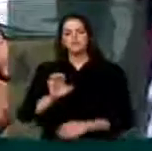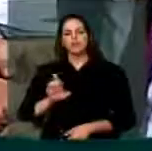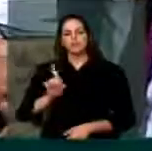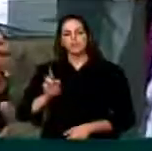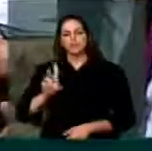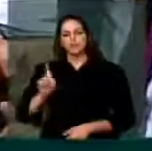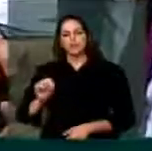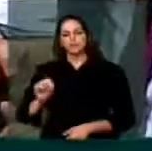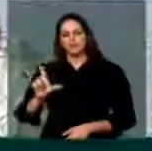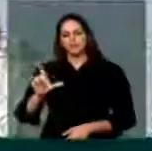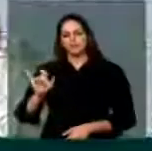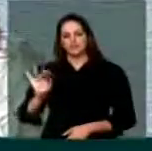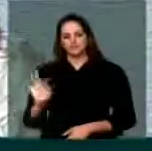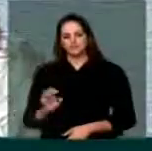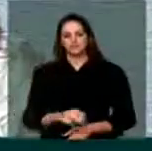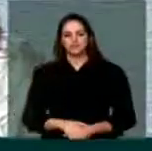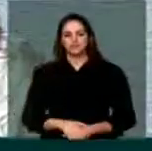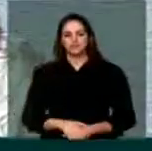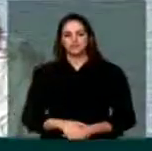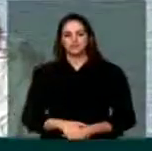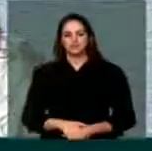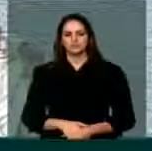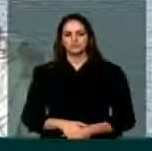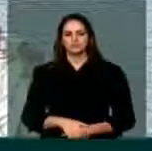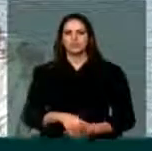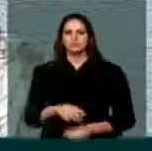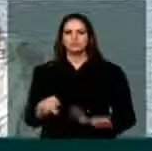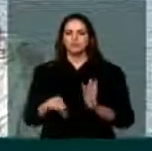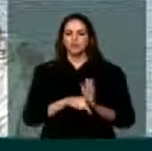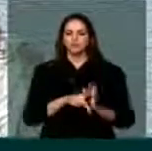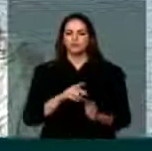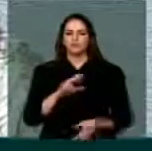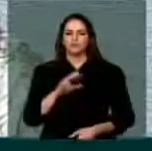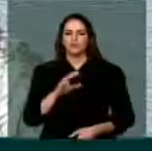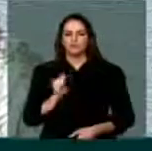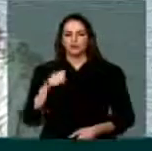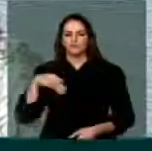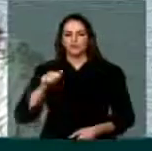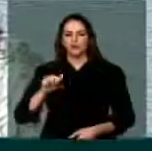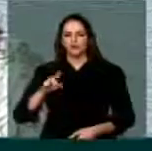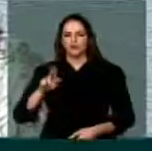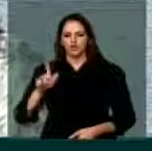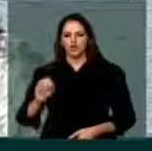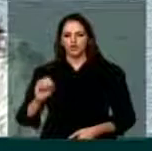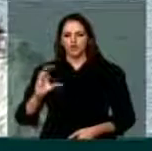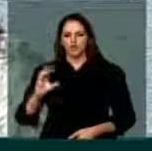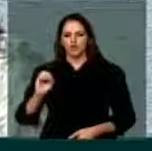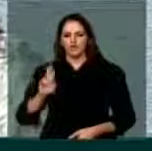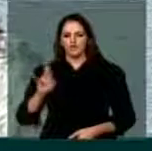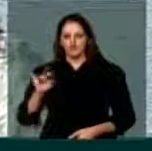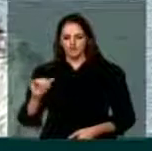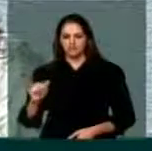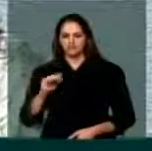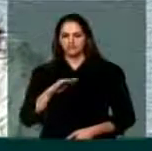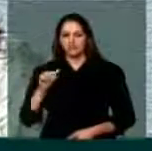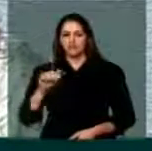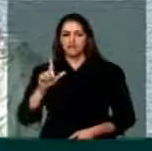Auler? São da Camargo Correia. O senhor Eduardo Leite era chamado de Leitoso e o seu João Auler, ele